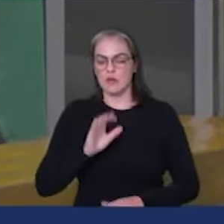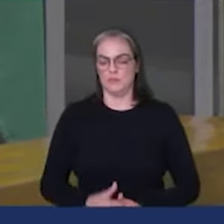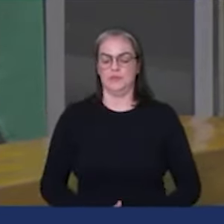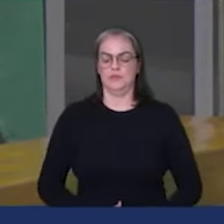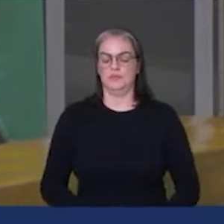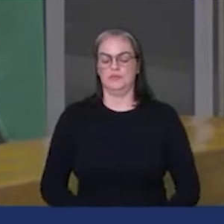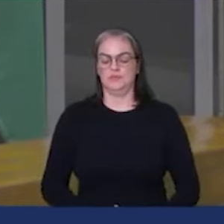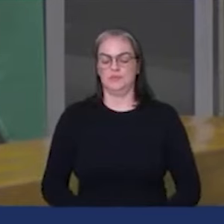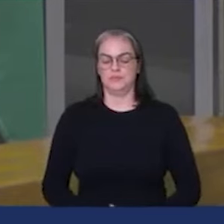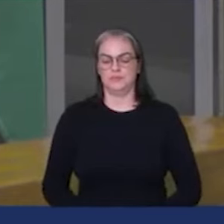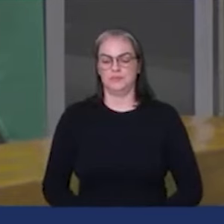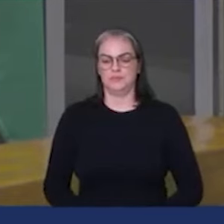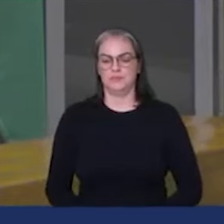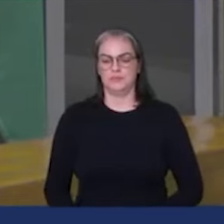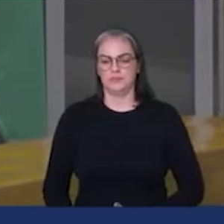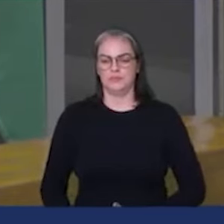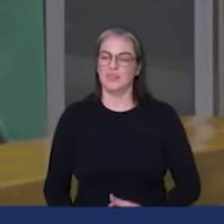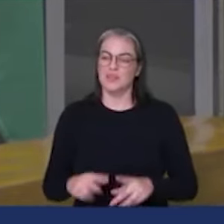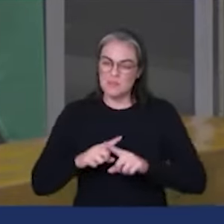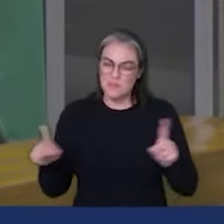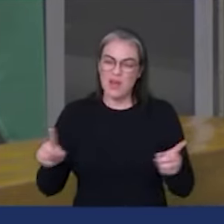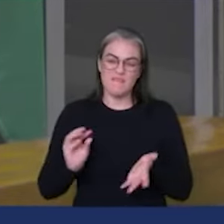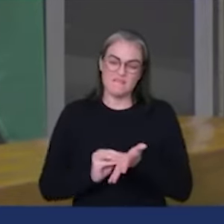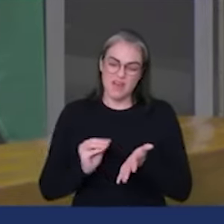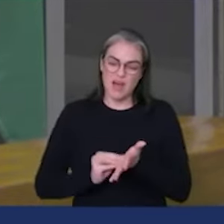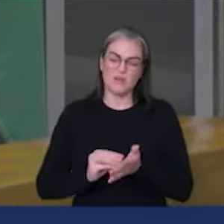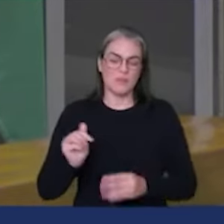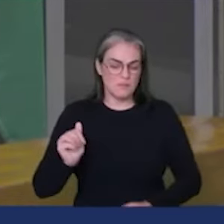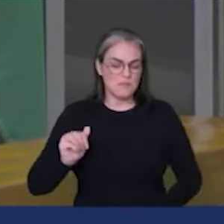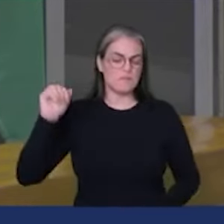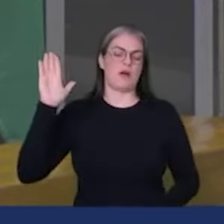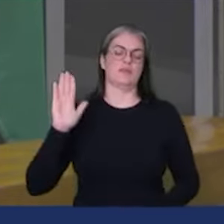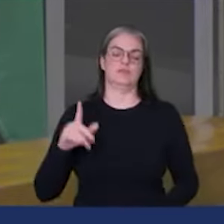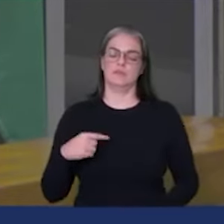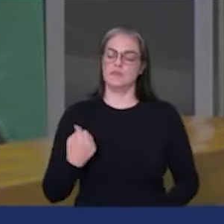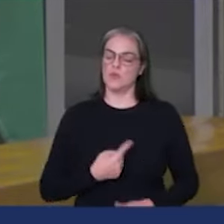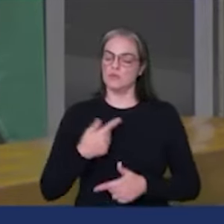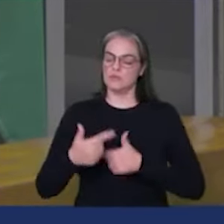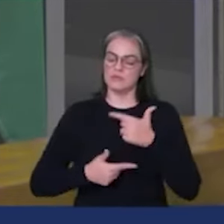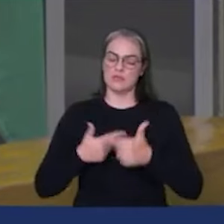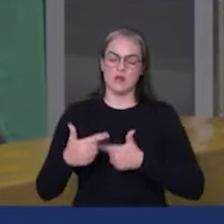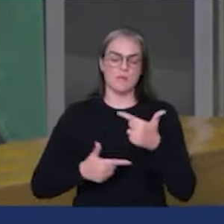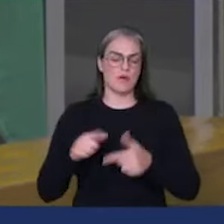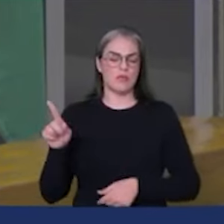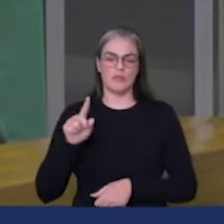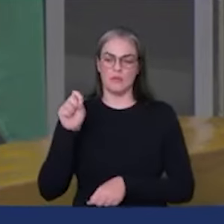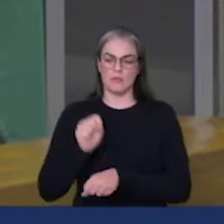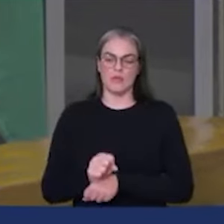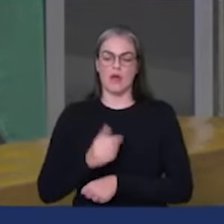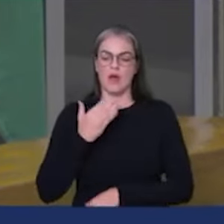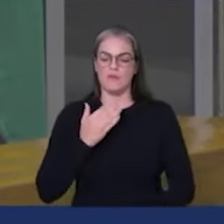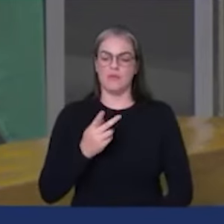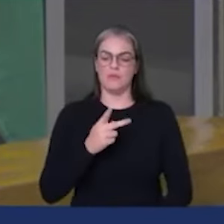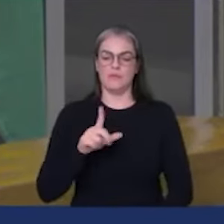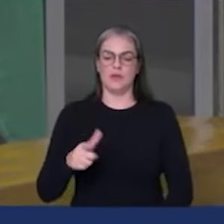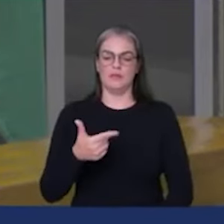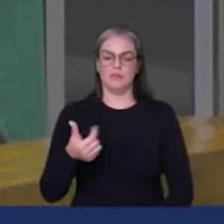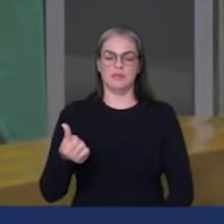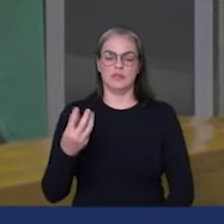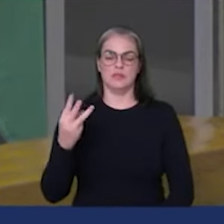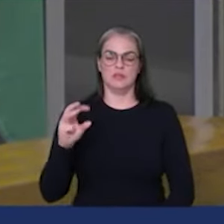Mas precisamos de muito mais. Estamos trabalhando incansavelmente pelo PL 2630 de